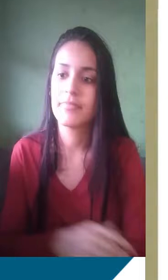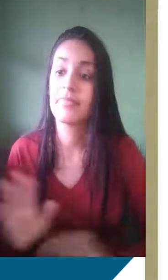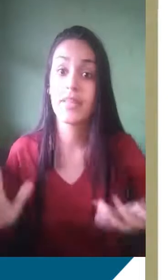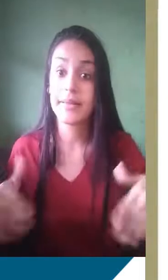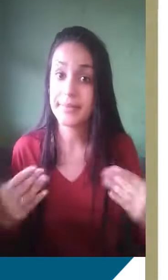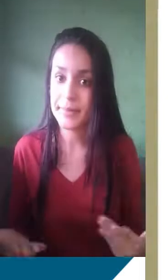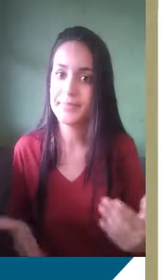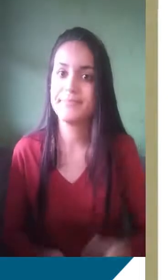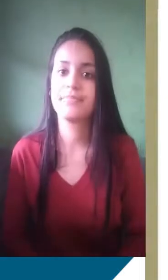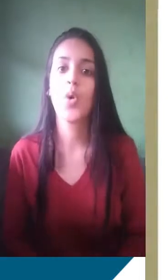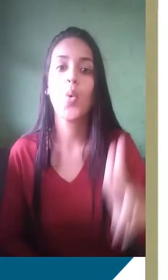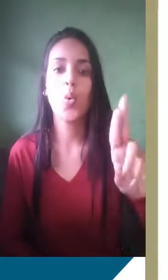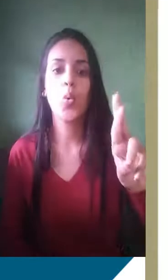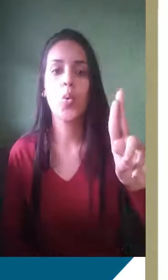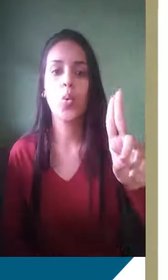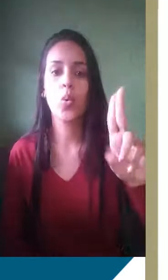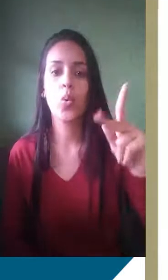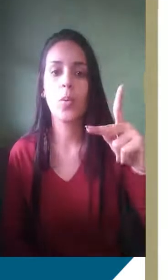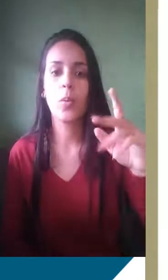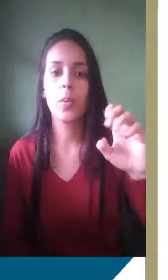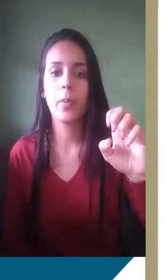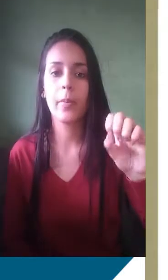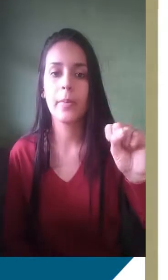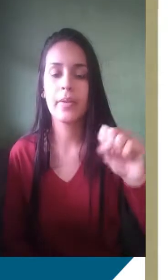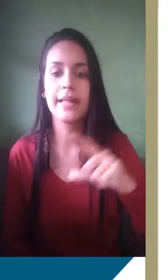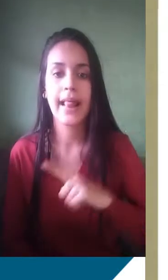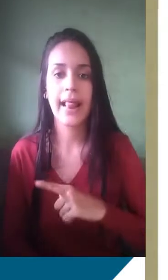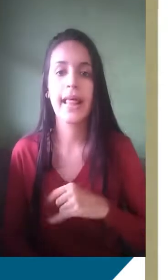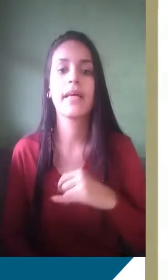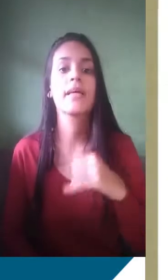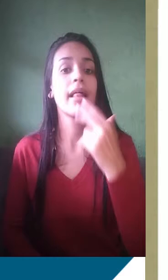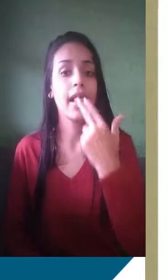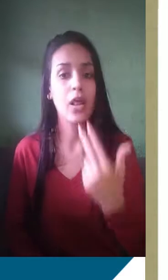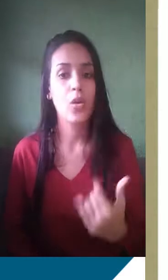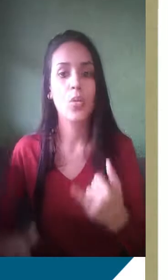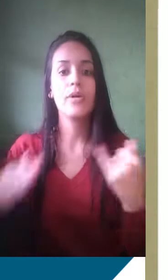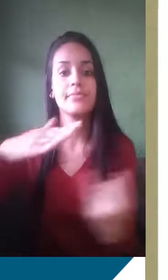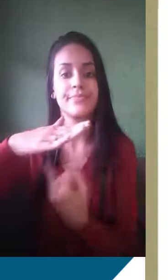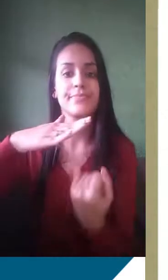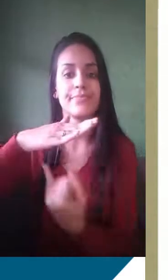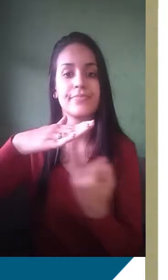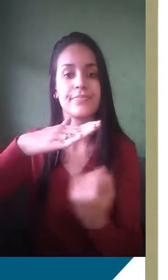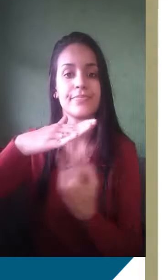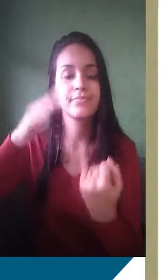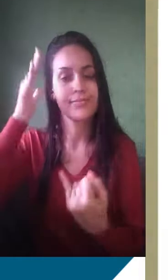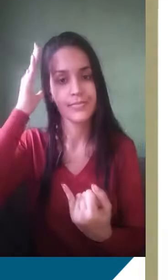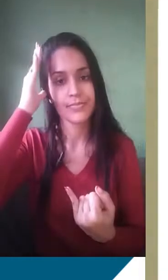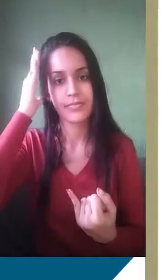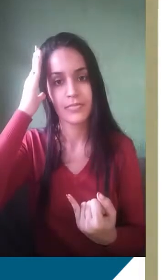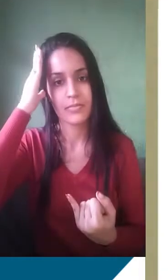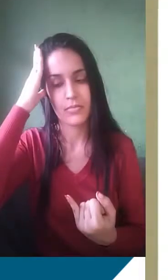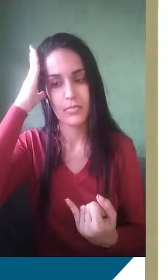Em Urupês, temos as marcas de oralidade, a linguagem coloquial e a abundância de regionalismos